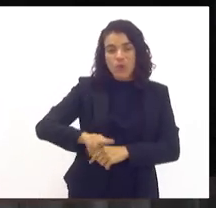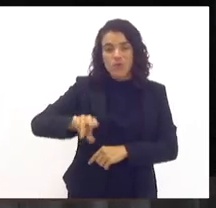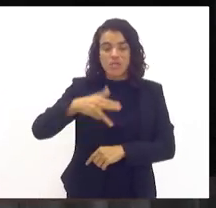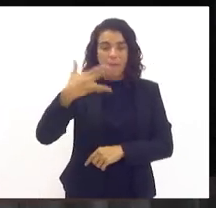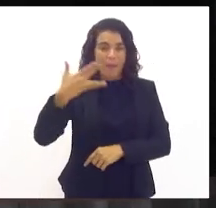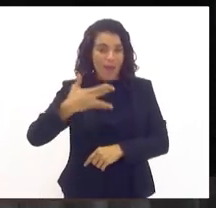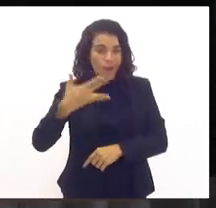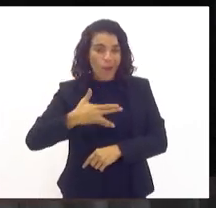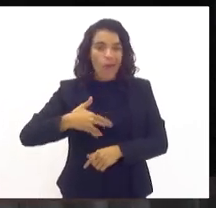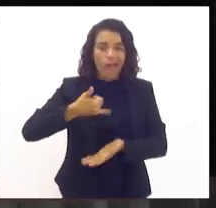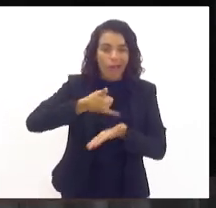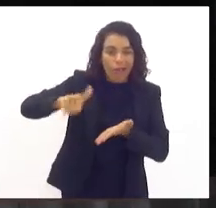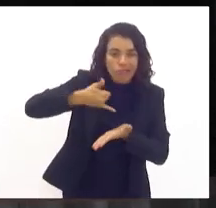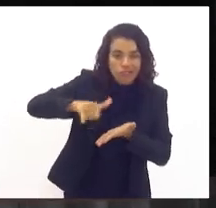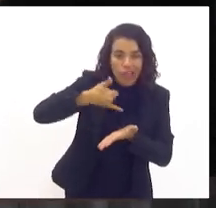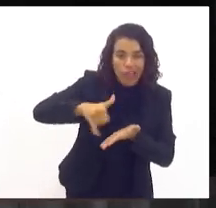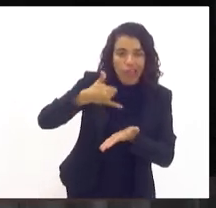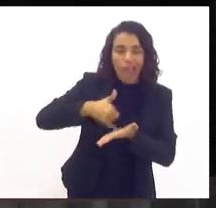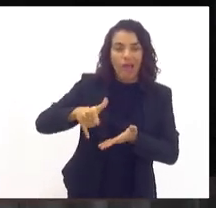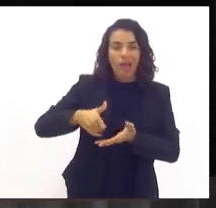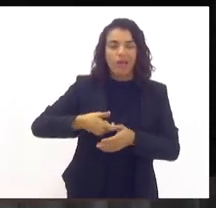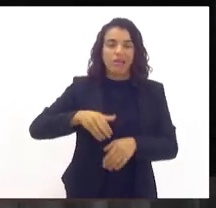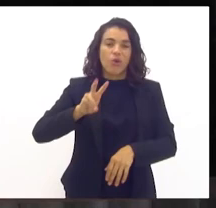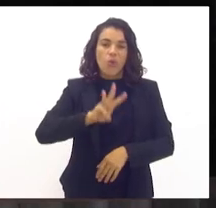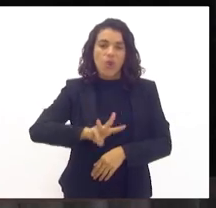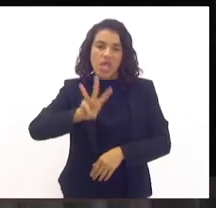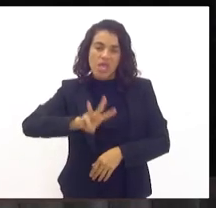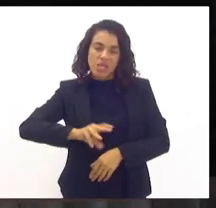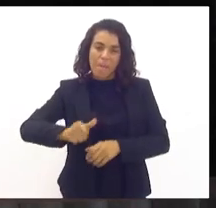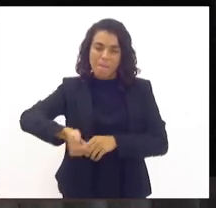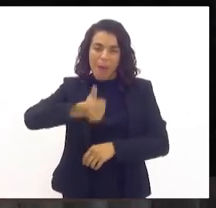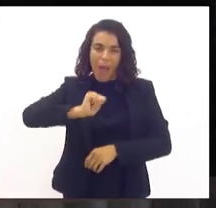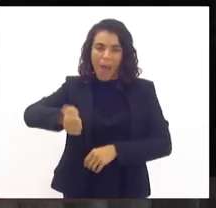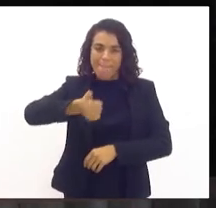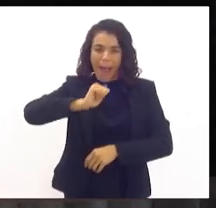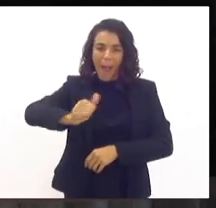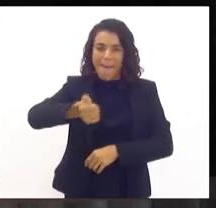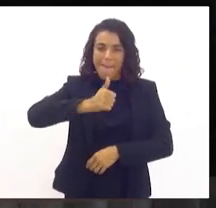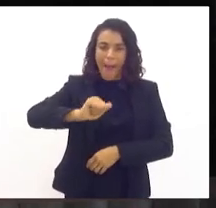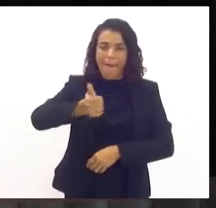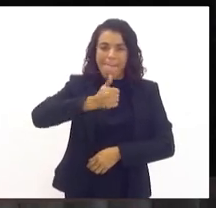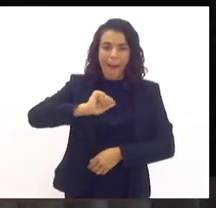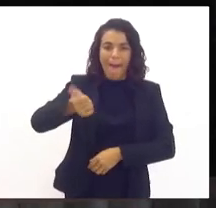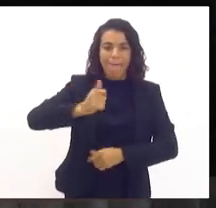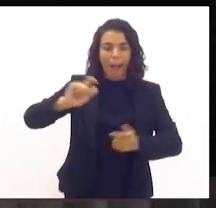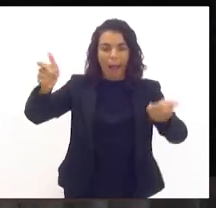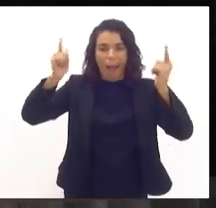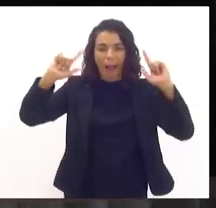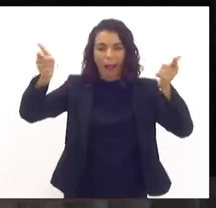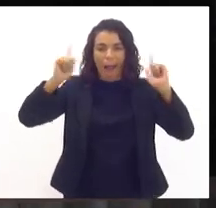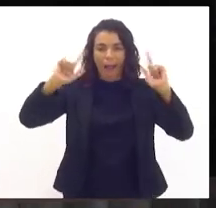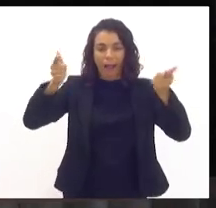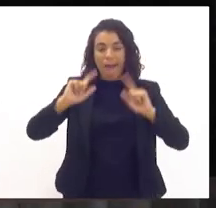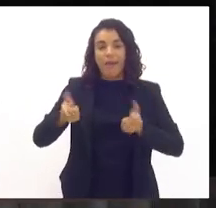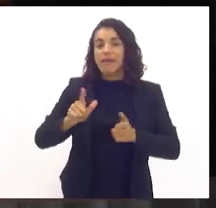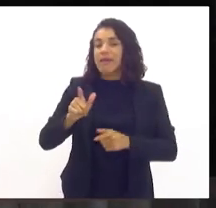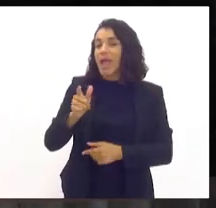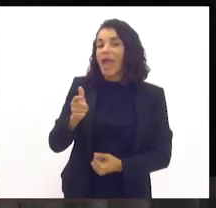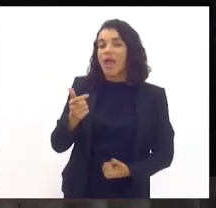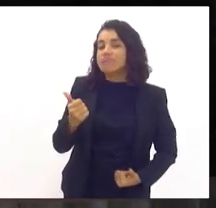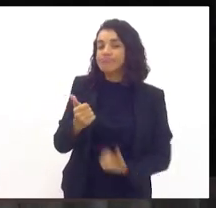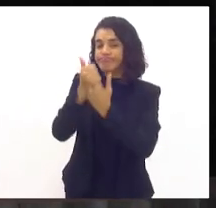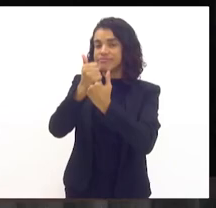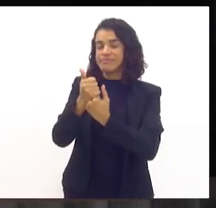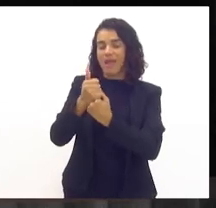cheira pra caramba, cheira, toma uísque, vai para as baladas, que ajuda a financiar, que quem financia o narcotráfico é quem usa a